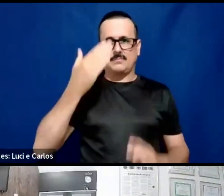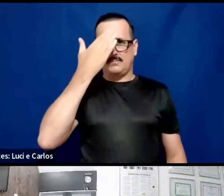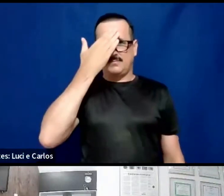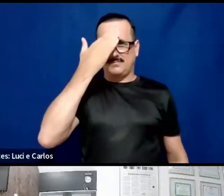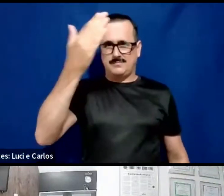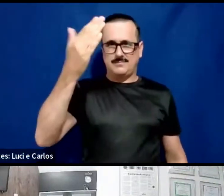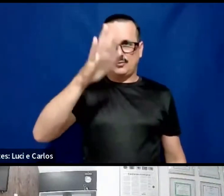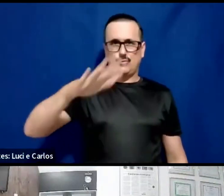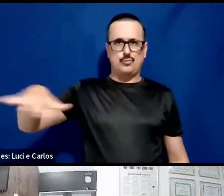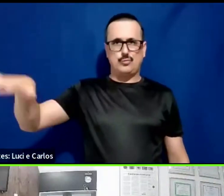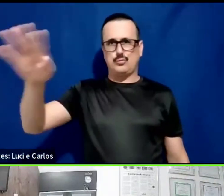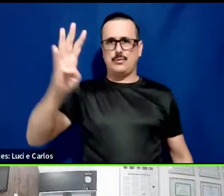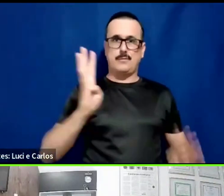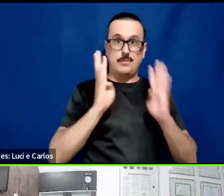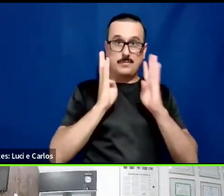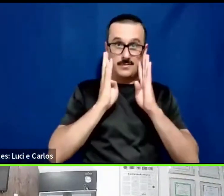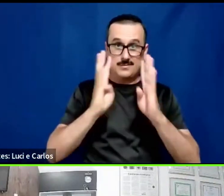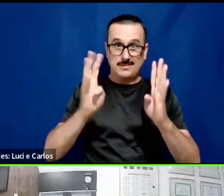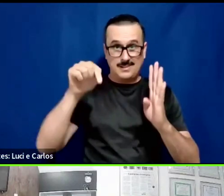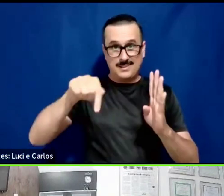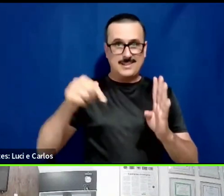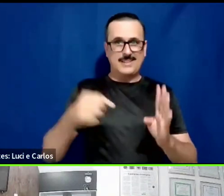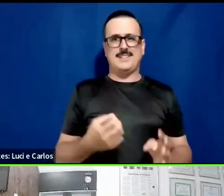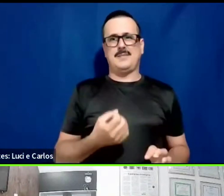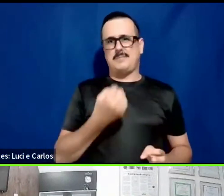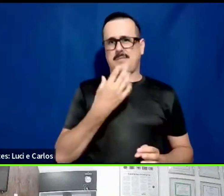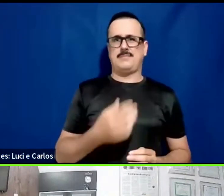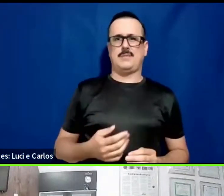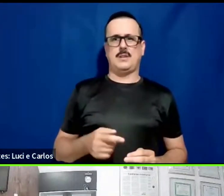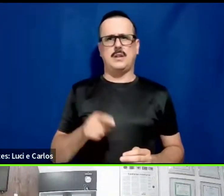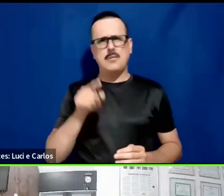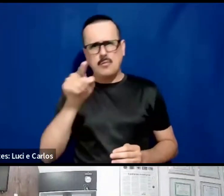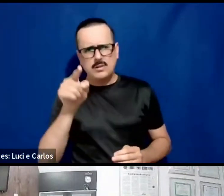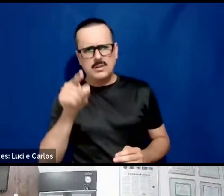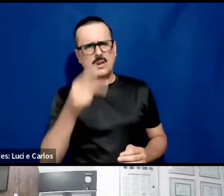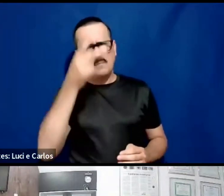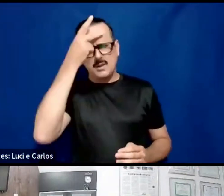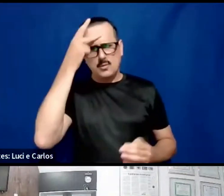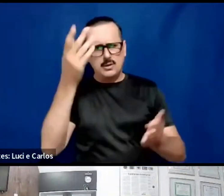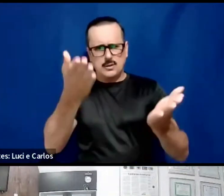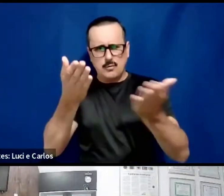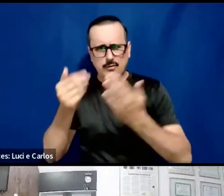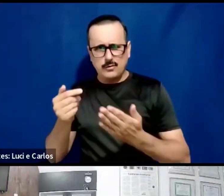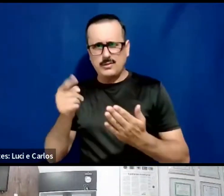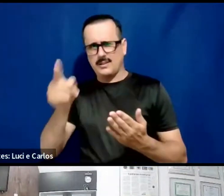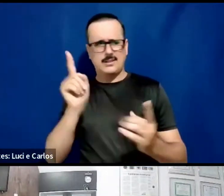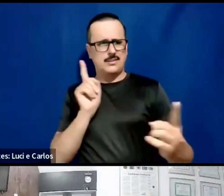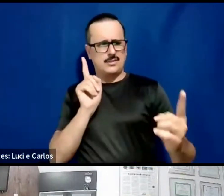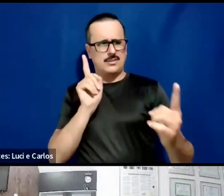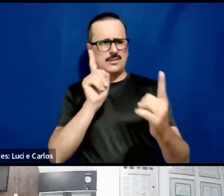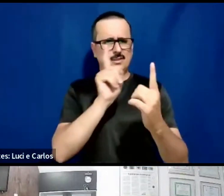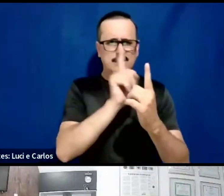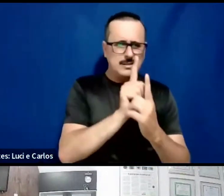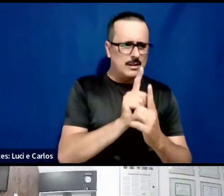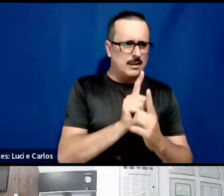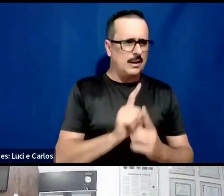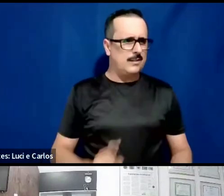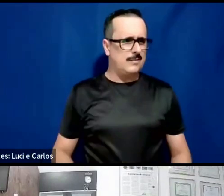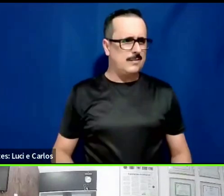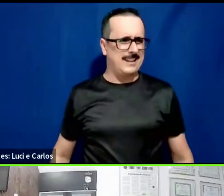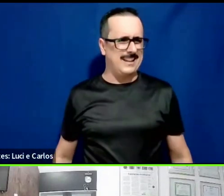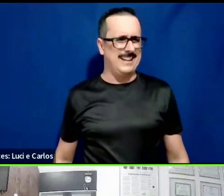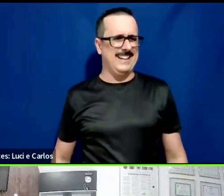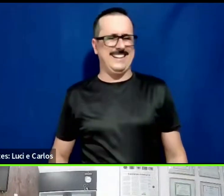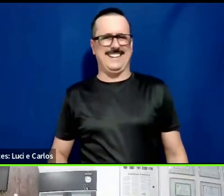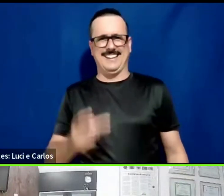que ficou aqui e dizer, né, que vocês procurem a pessoa que convidou vocês para esse projeto maravilhoso, como um dia alguém